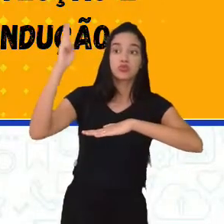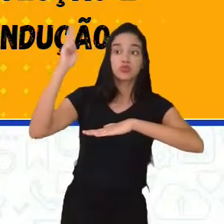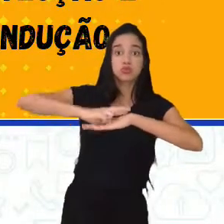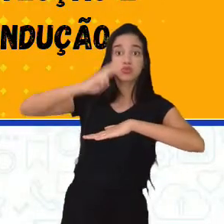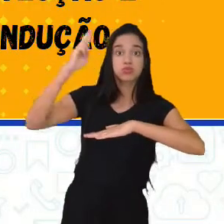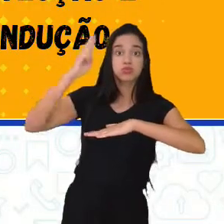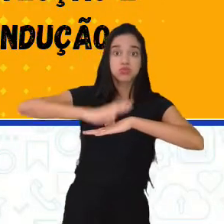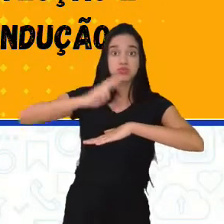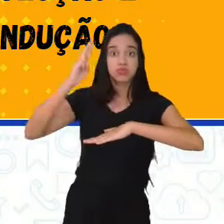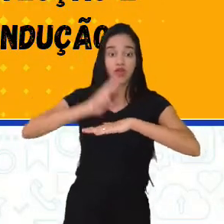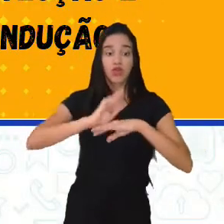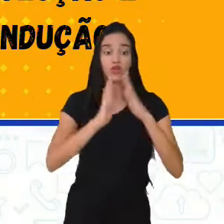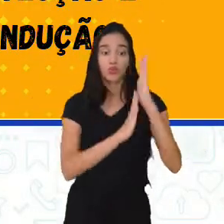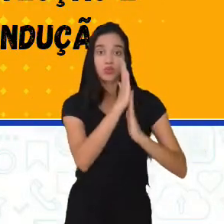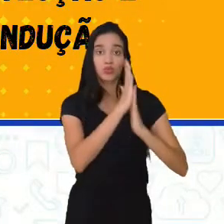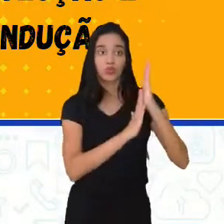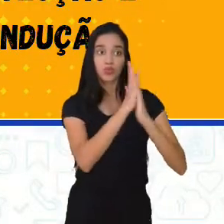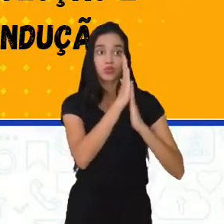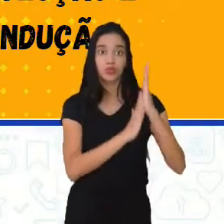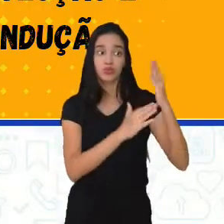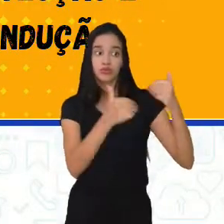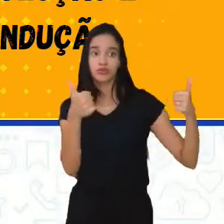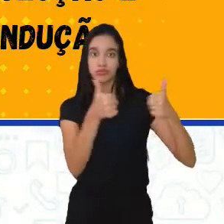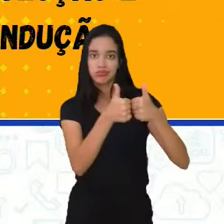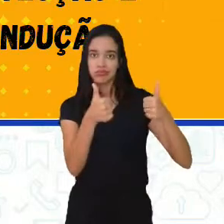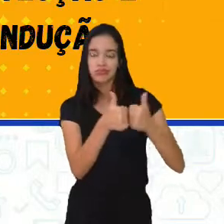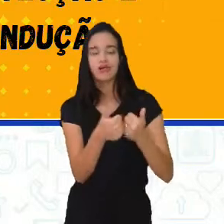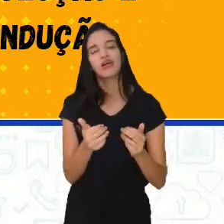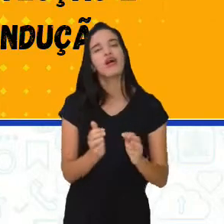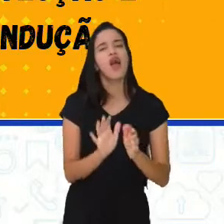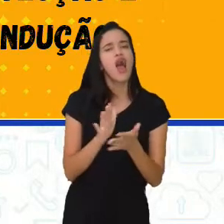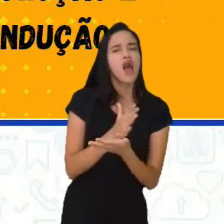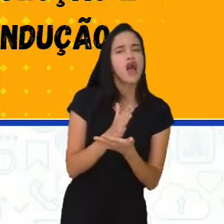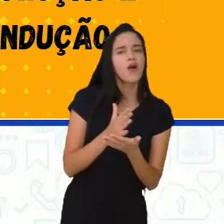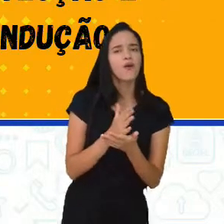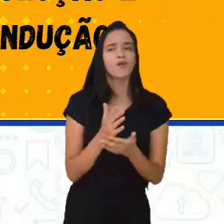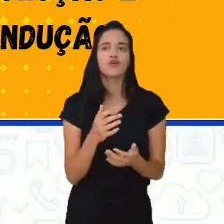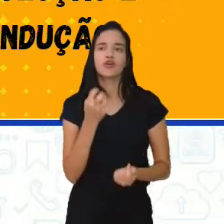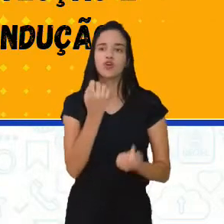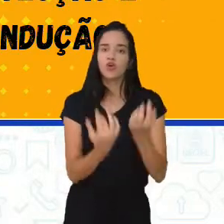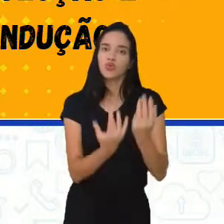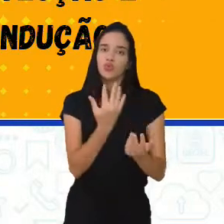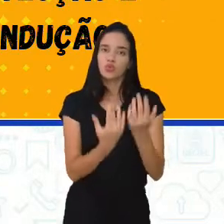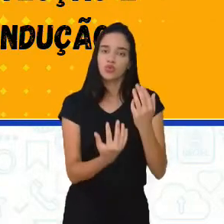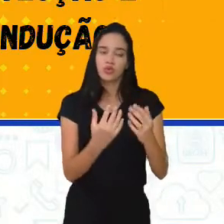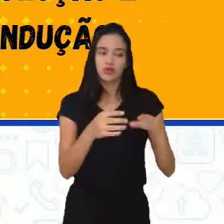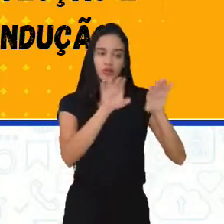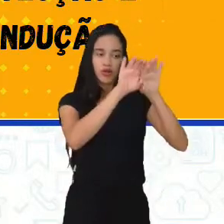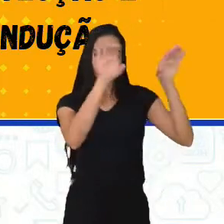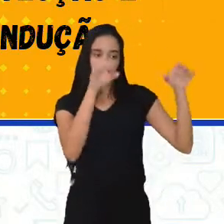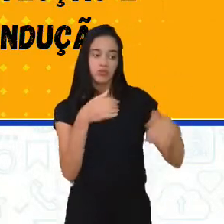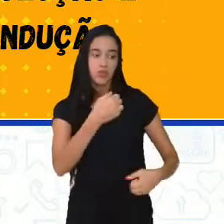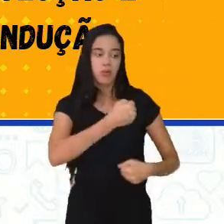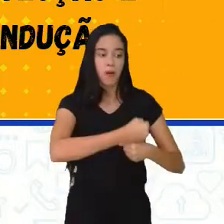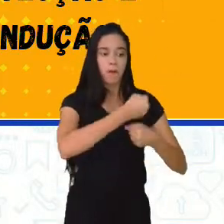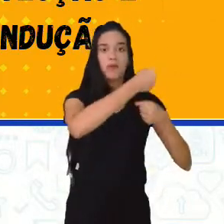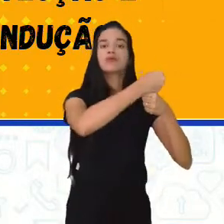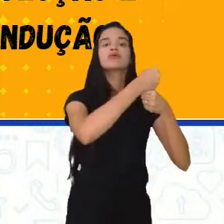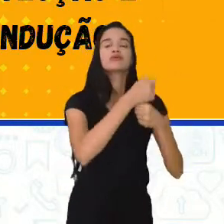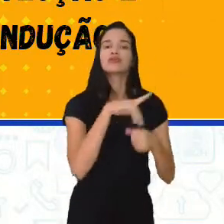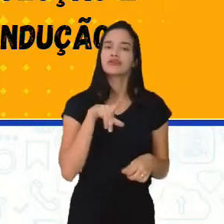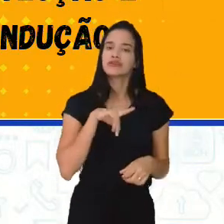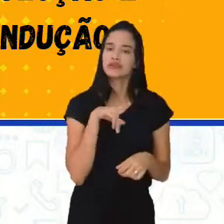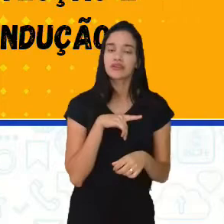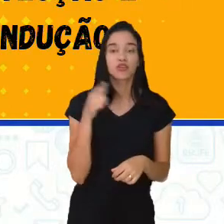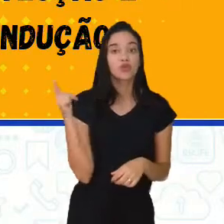e a condução. Embora, professora Adriana, que em algumas churrasqueiras, aquela que tem os tijolinhos, já existem tijolos que